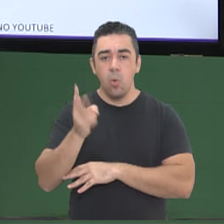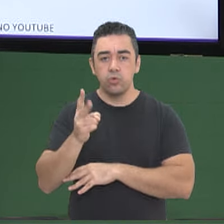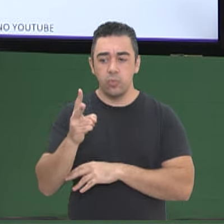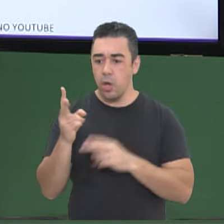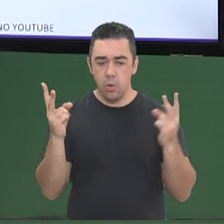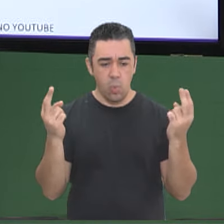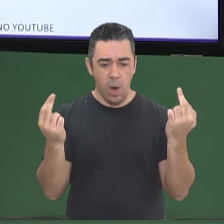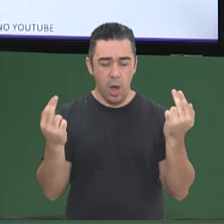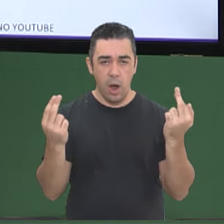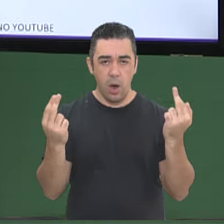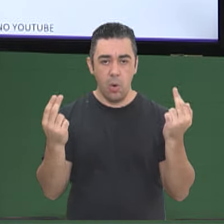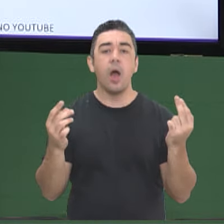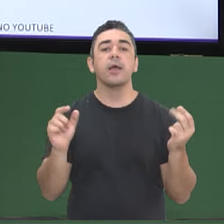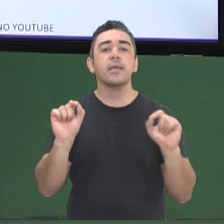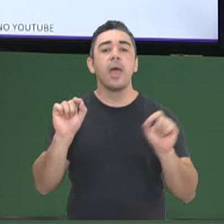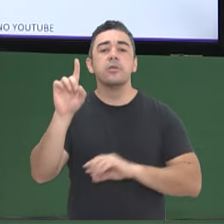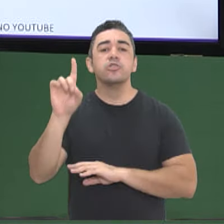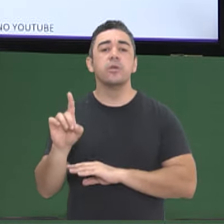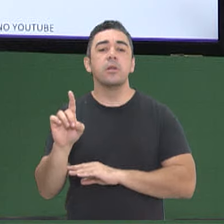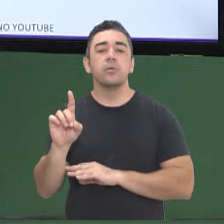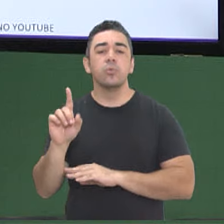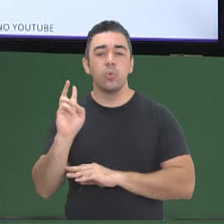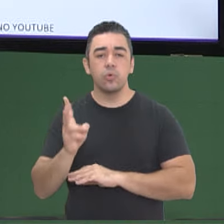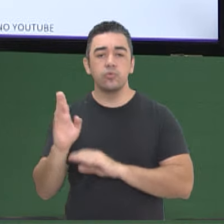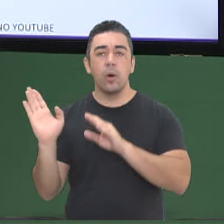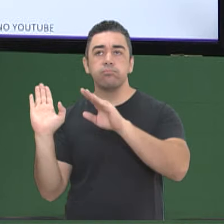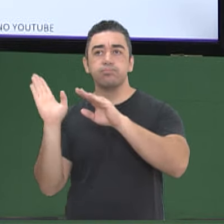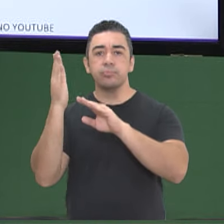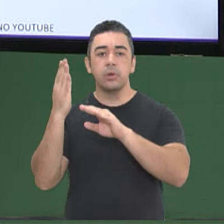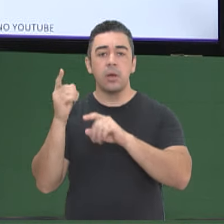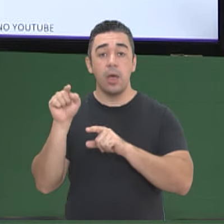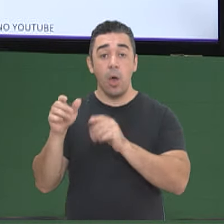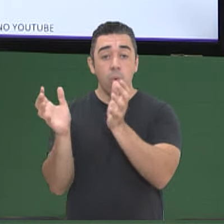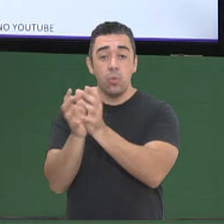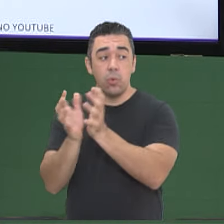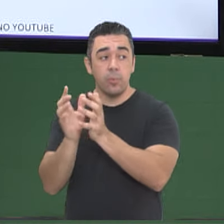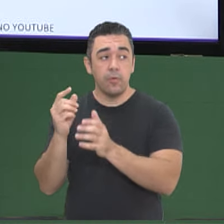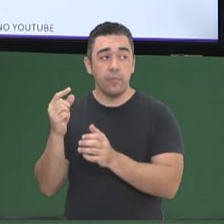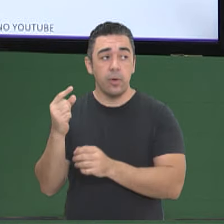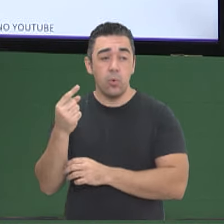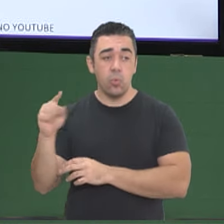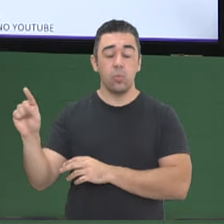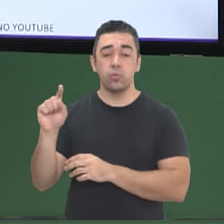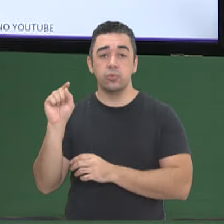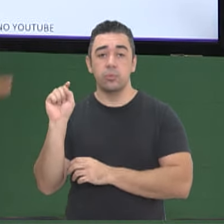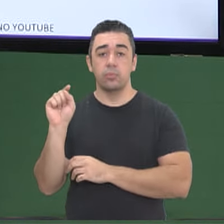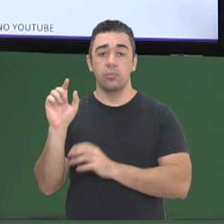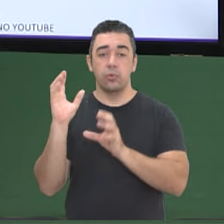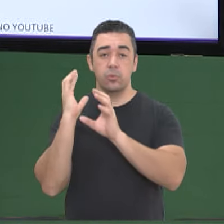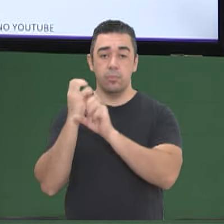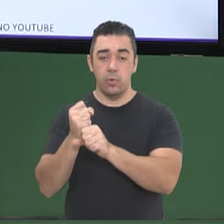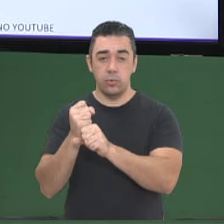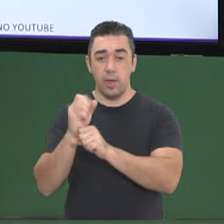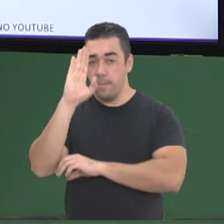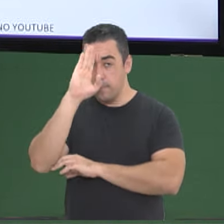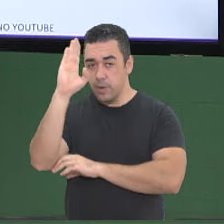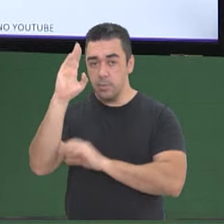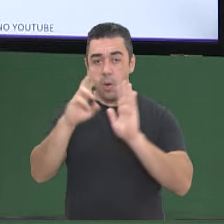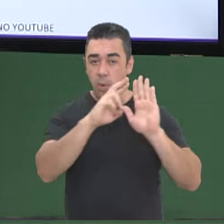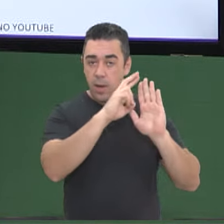direito de saque será dado à equipe que fez o último ponto, certo? Então essas são as principais